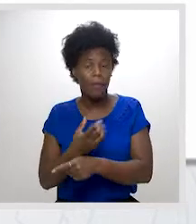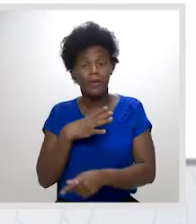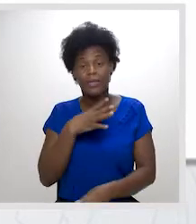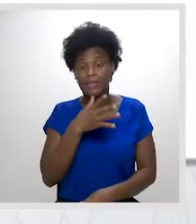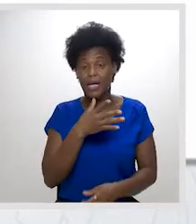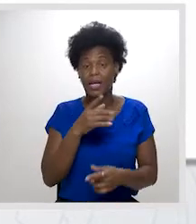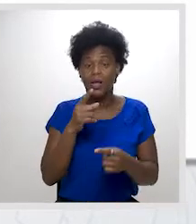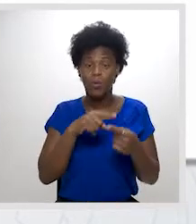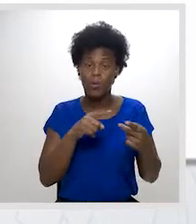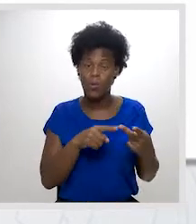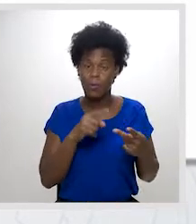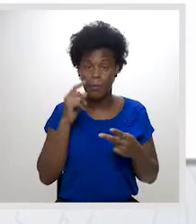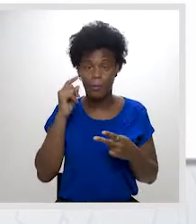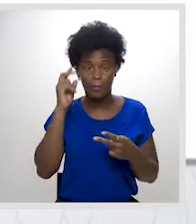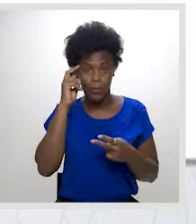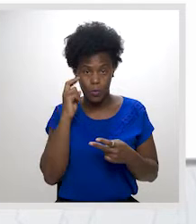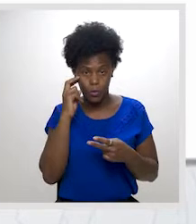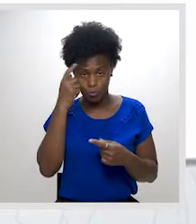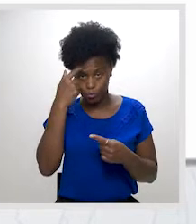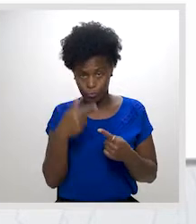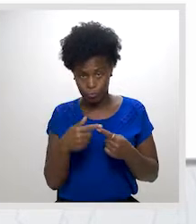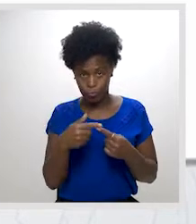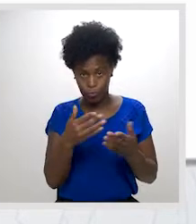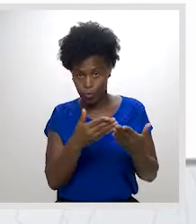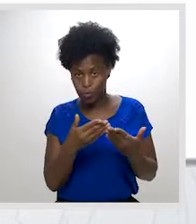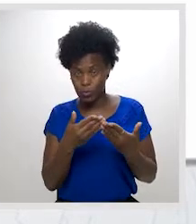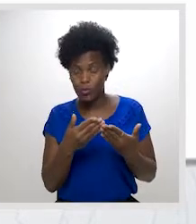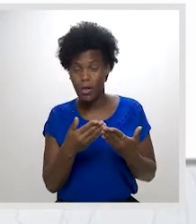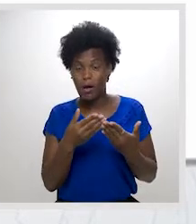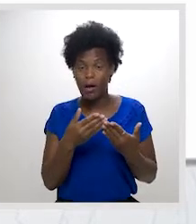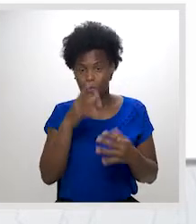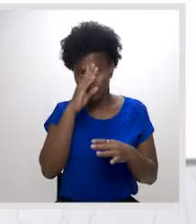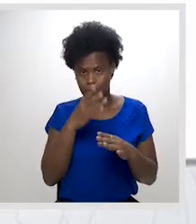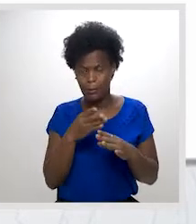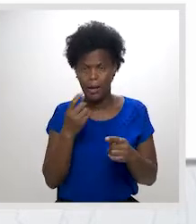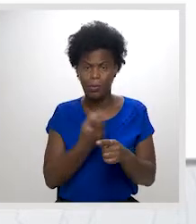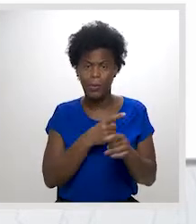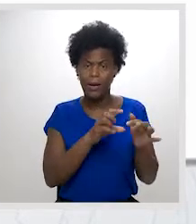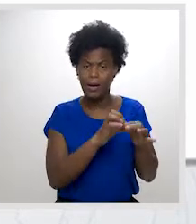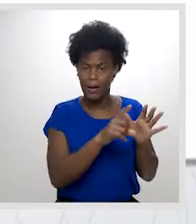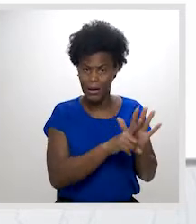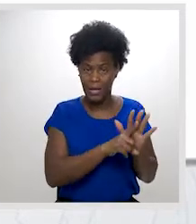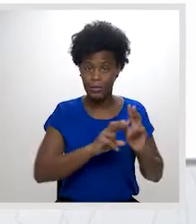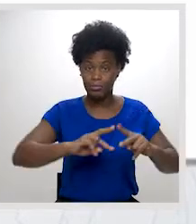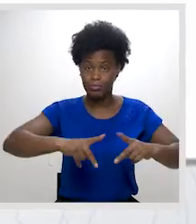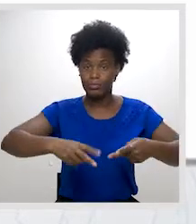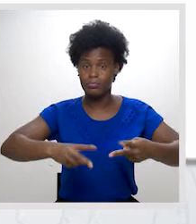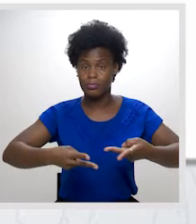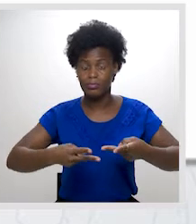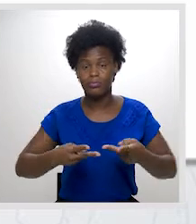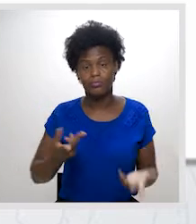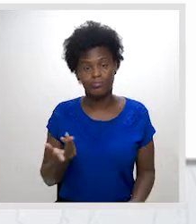Ou seja, ramo da biologia que tem por objeto o estudo dos fenômenos e das leis da